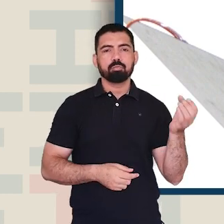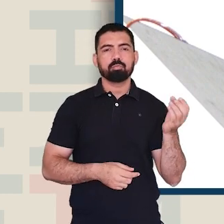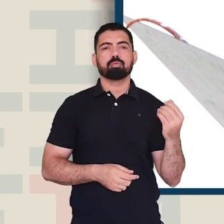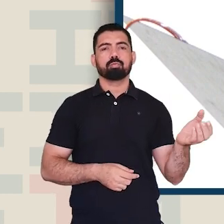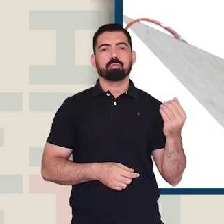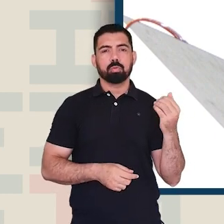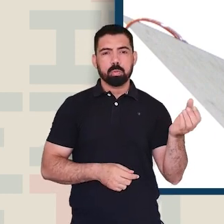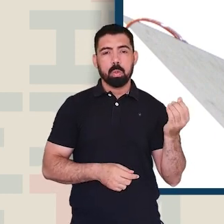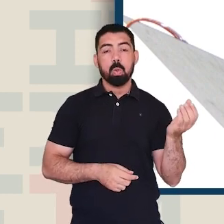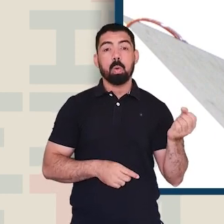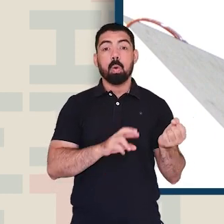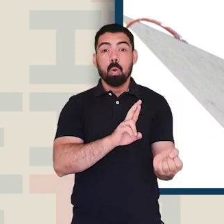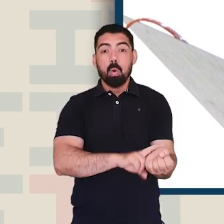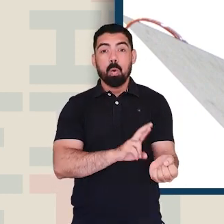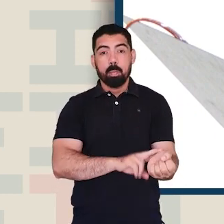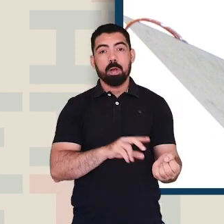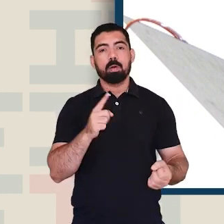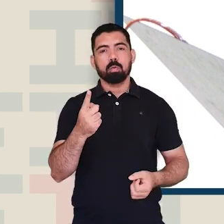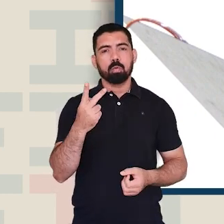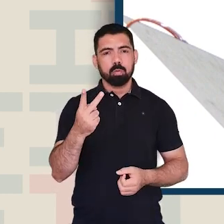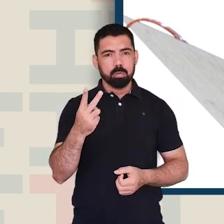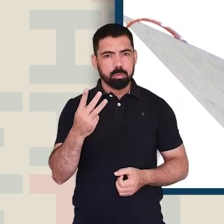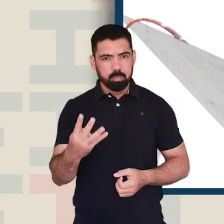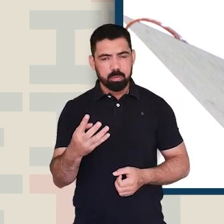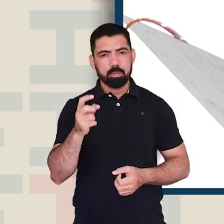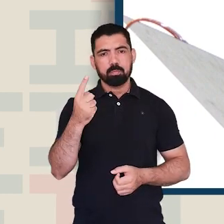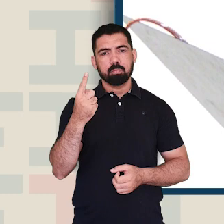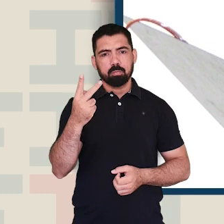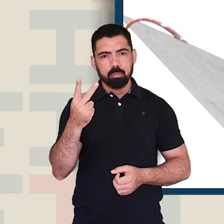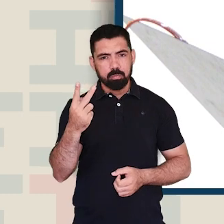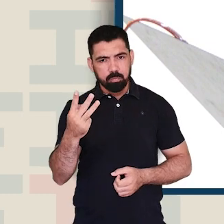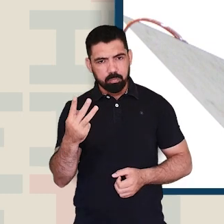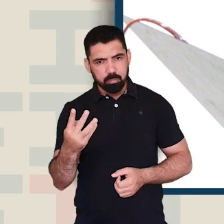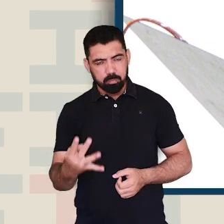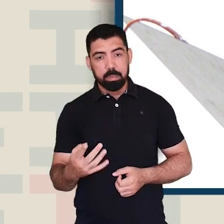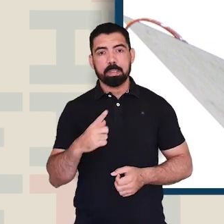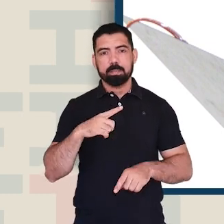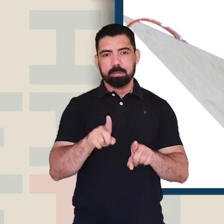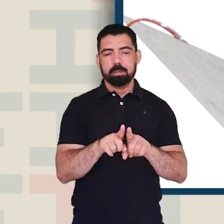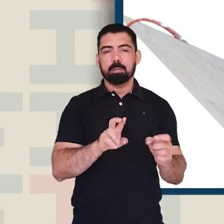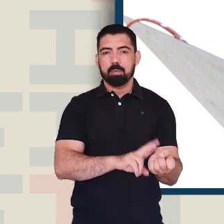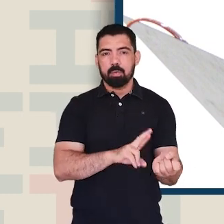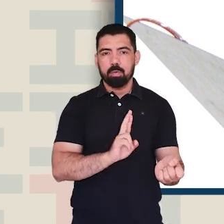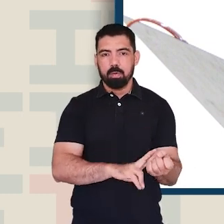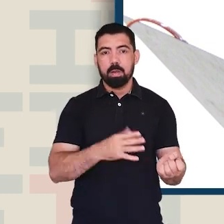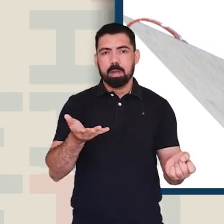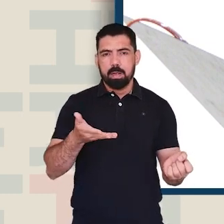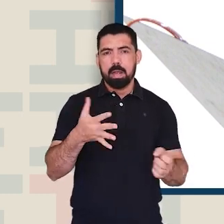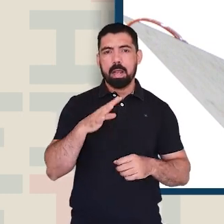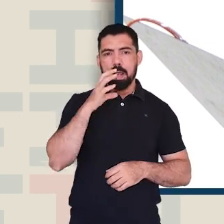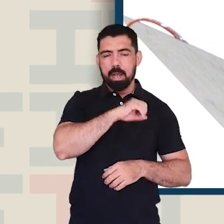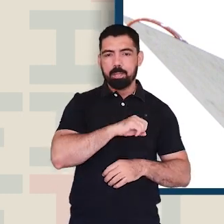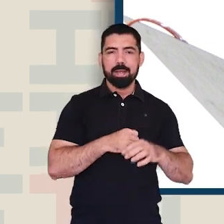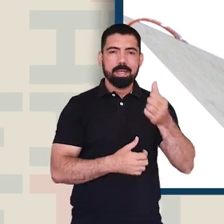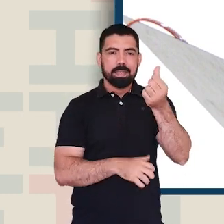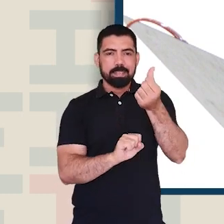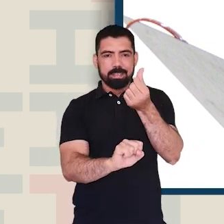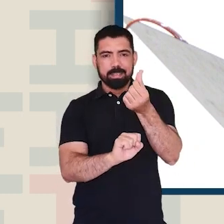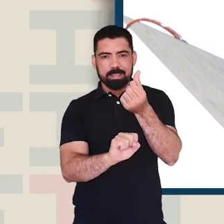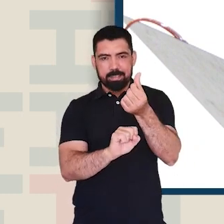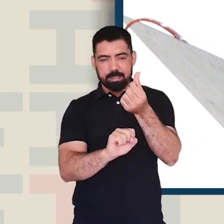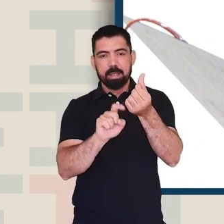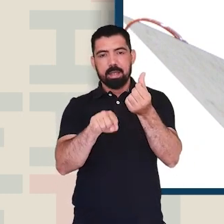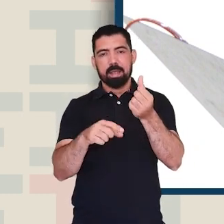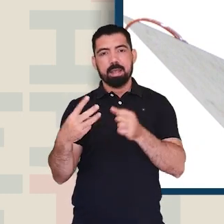Compasso 1, 2, 3, 5, 4, né? 1, 2, 3, 4, 5, 6. aquele compasso 6/8,